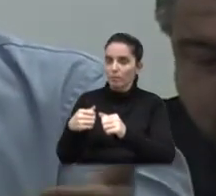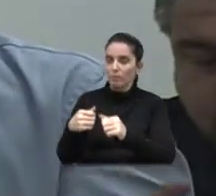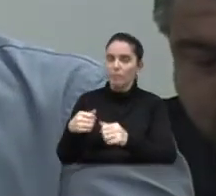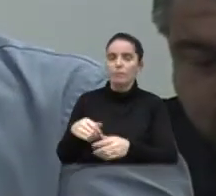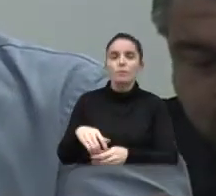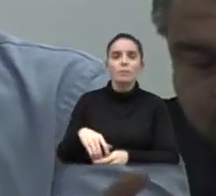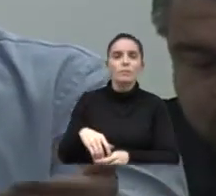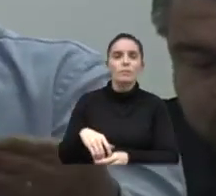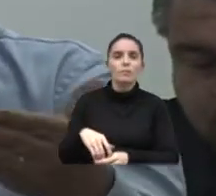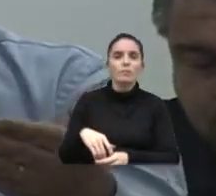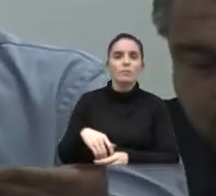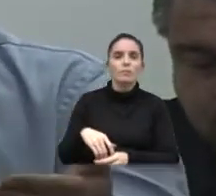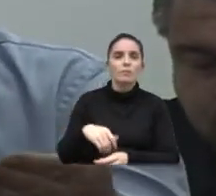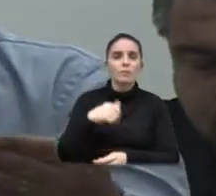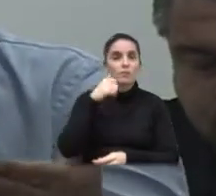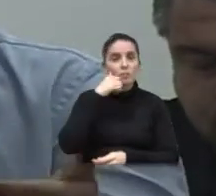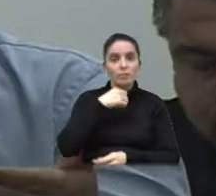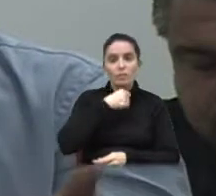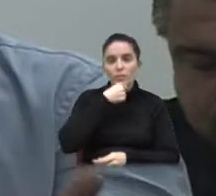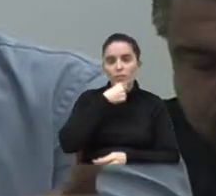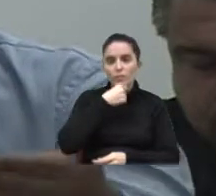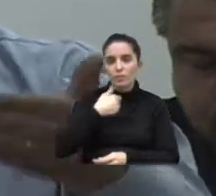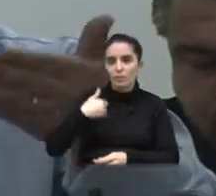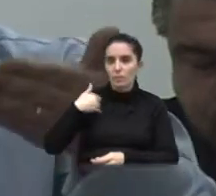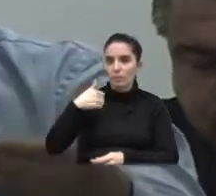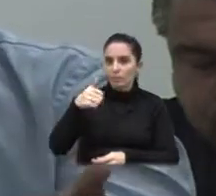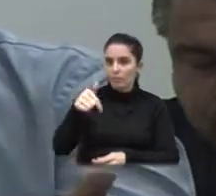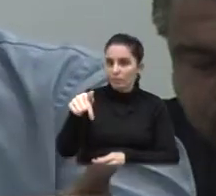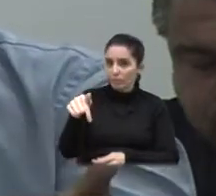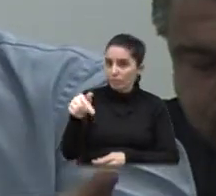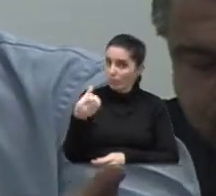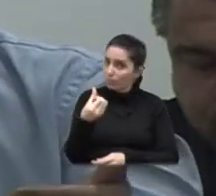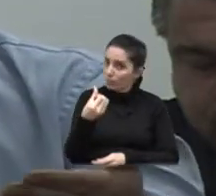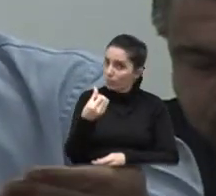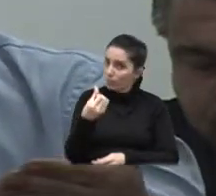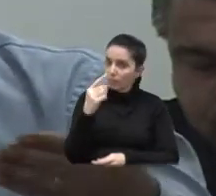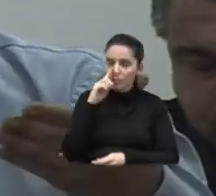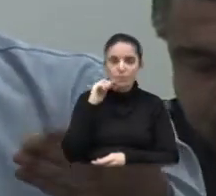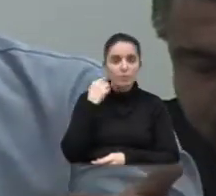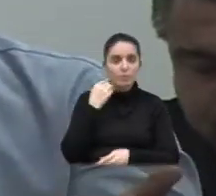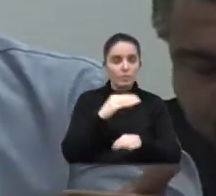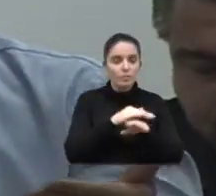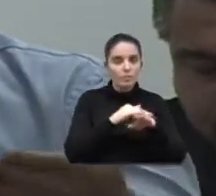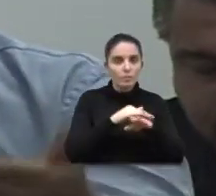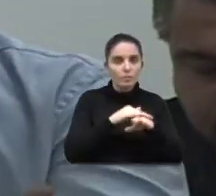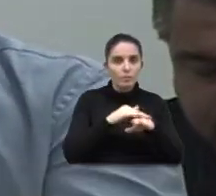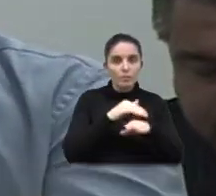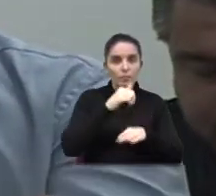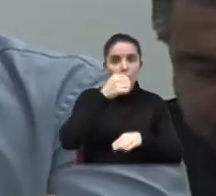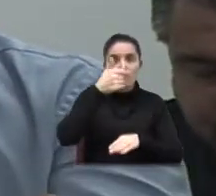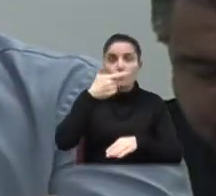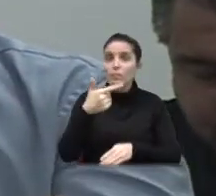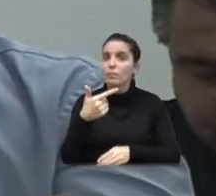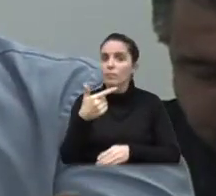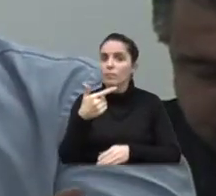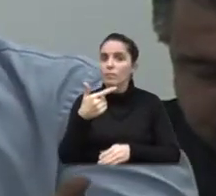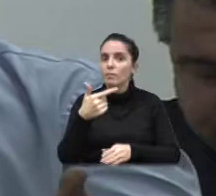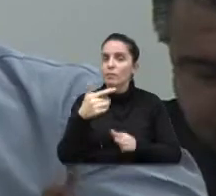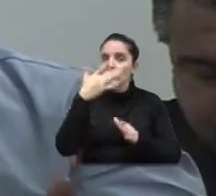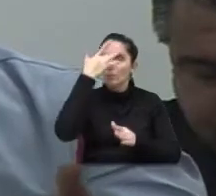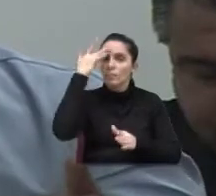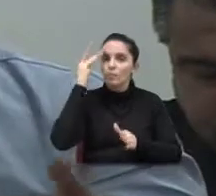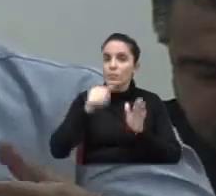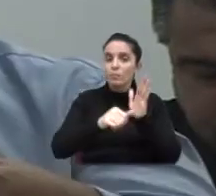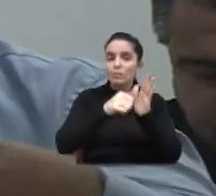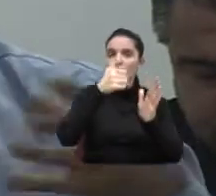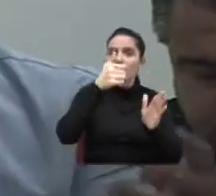senhora que chegou lá que tinha 76 anos, conversei com ela hoje, passaram 12 pessoas na frente dela.